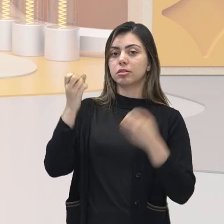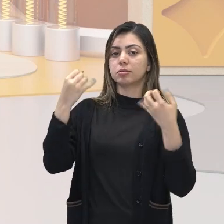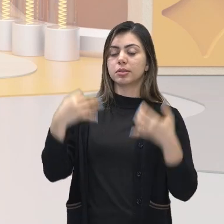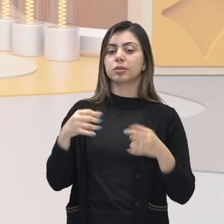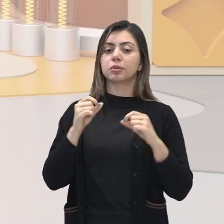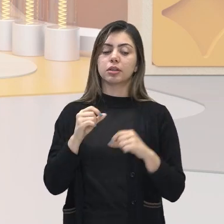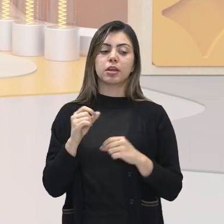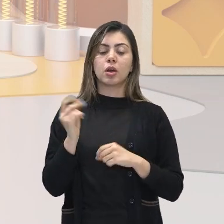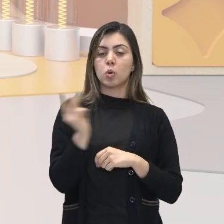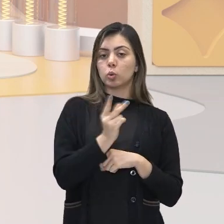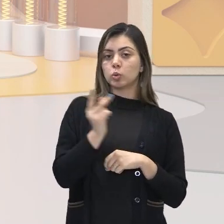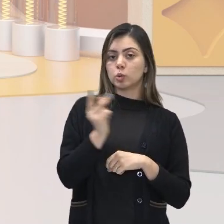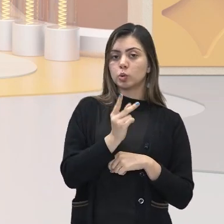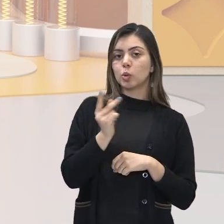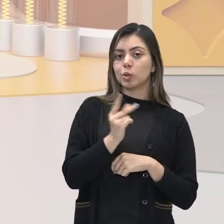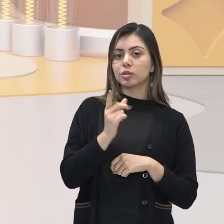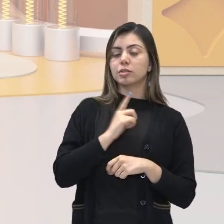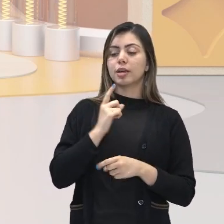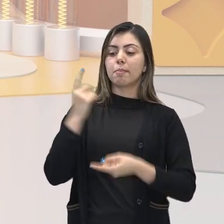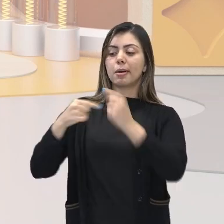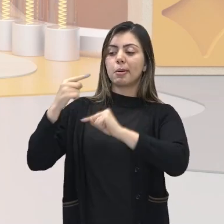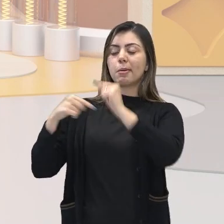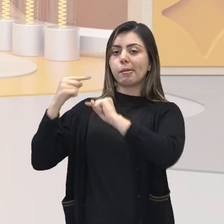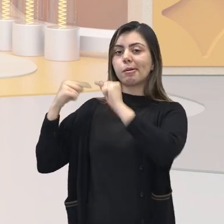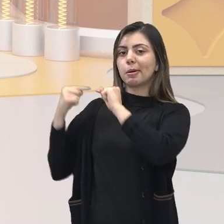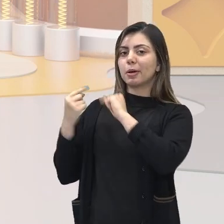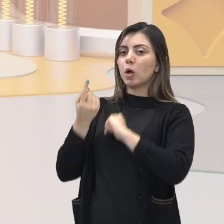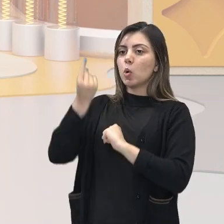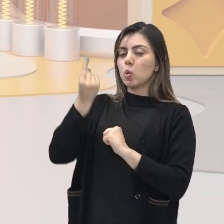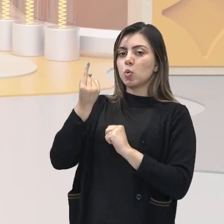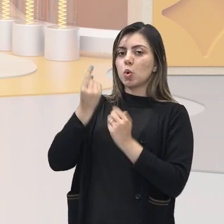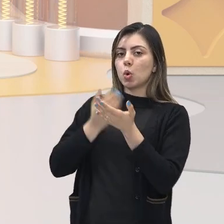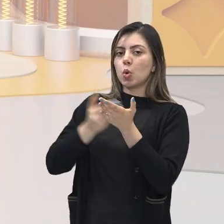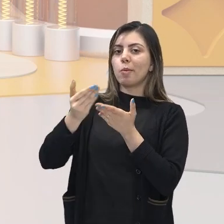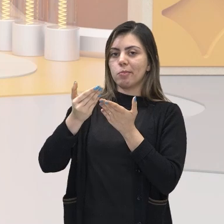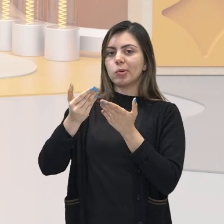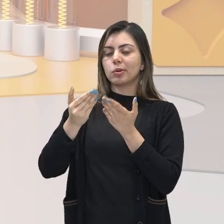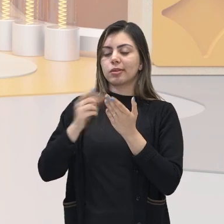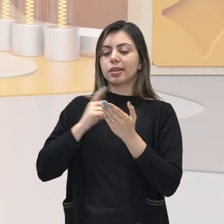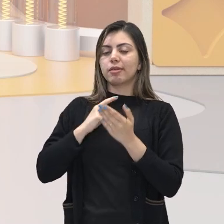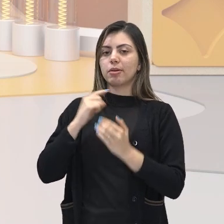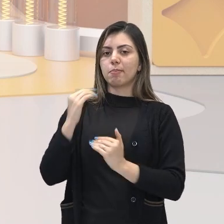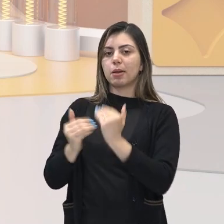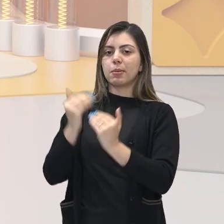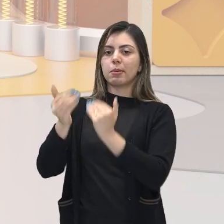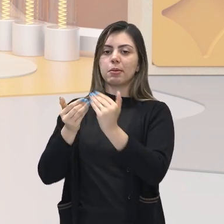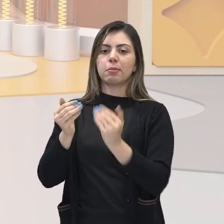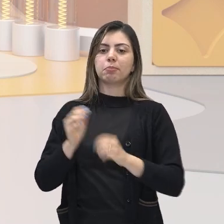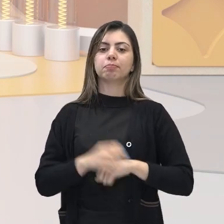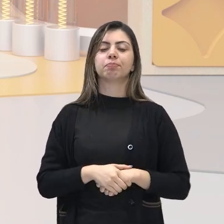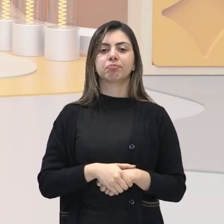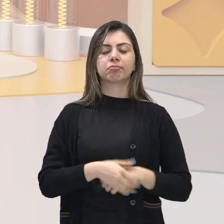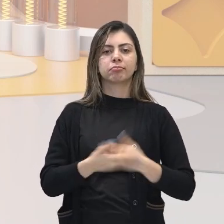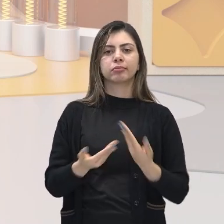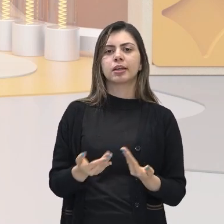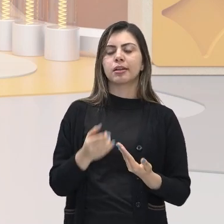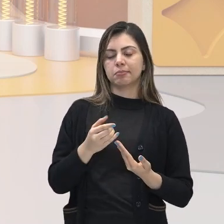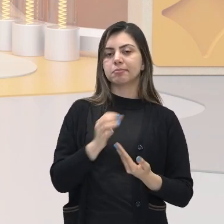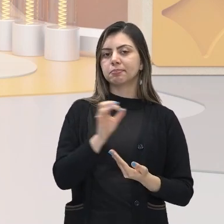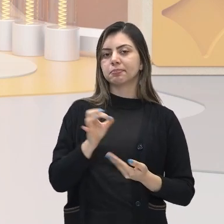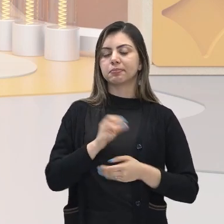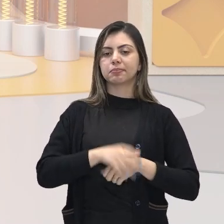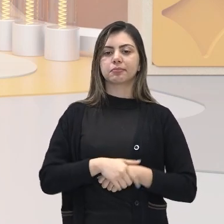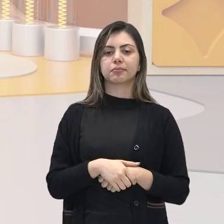o homem têm um ancestral em comum em algum ponto do processo de evolução, e não que o homem veio do macaco, tá